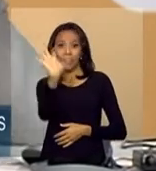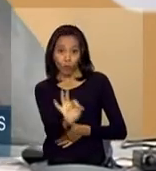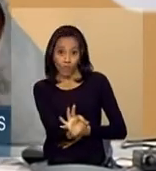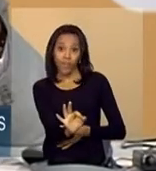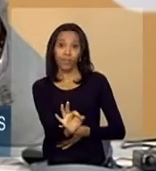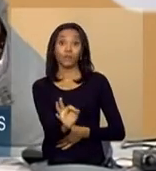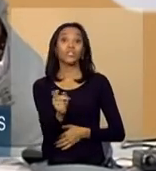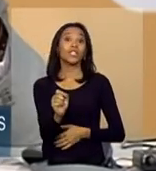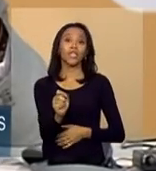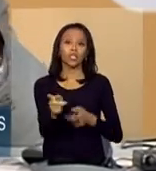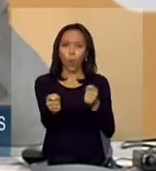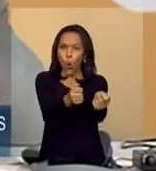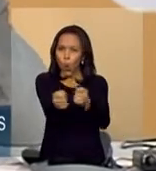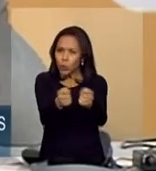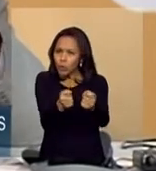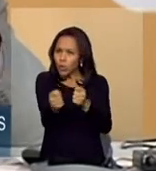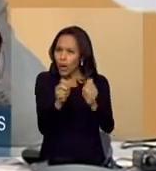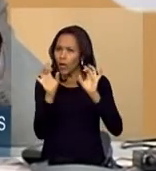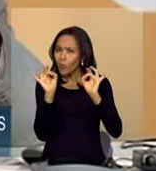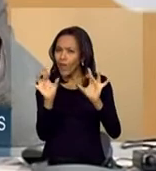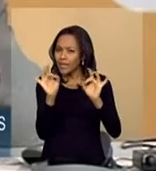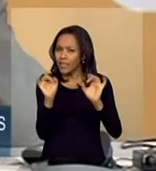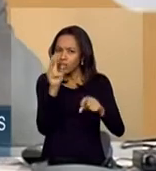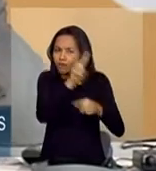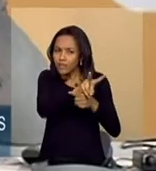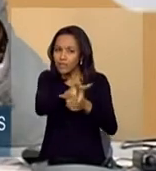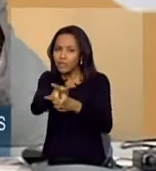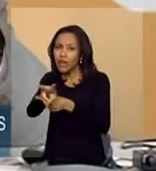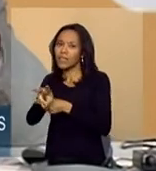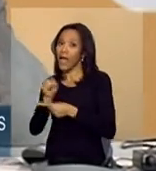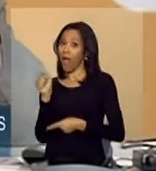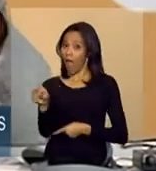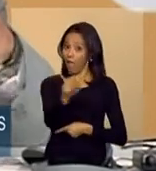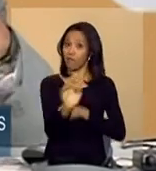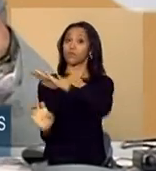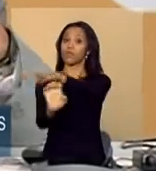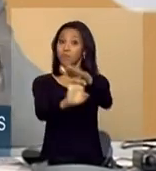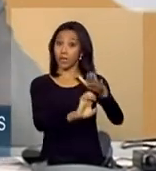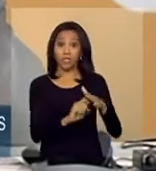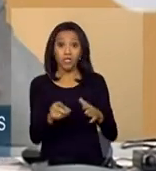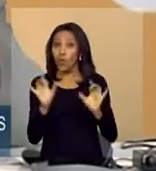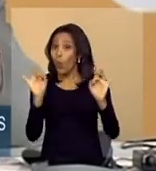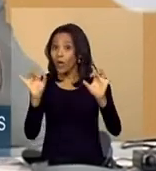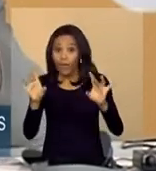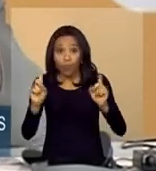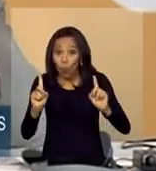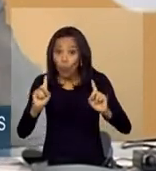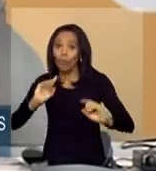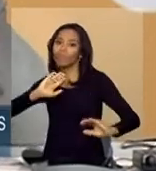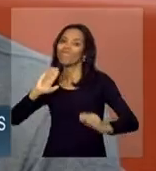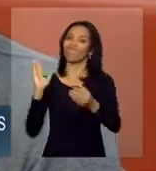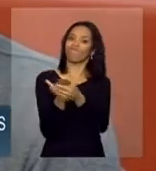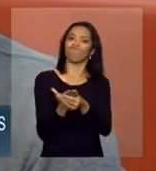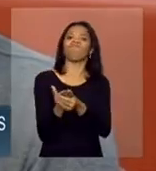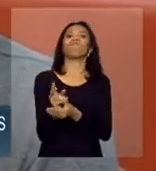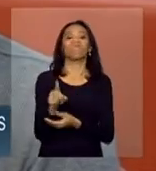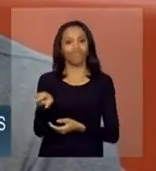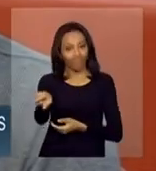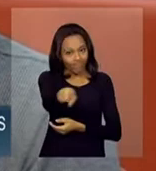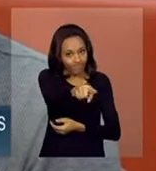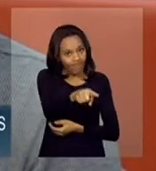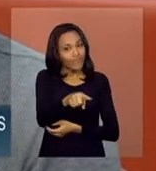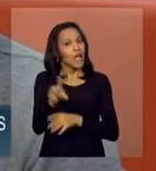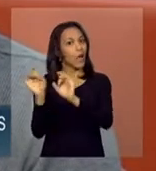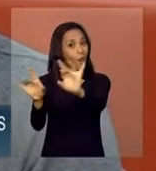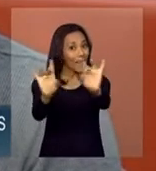de controlar a qualidade delas. E, em não sendo de qualidade suficiente, penalizá-las. Mas até mesmo a qualidade